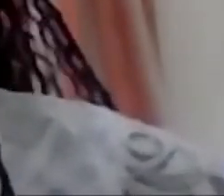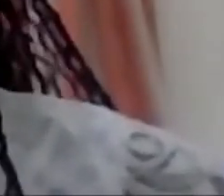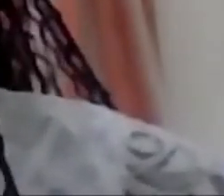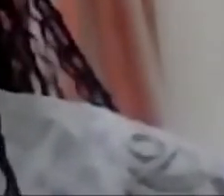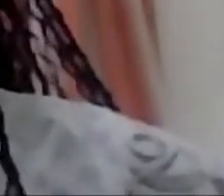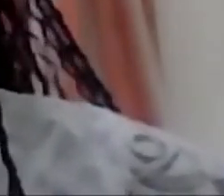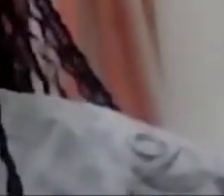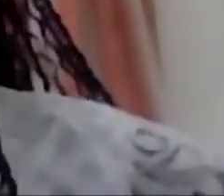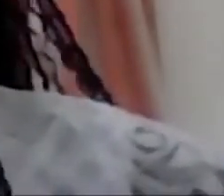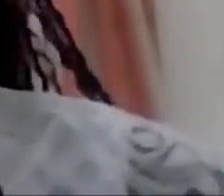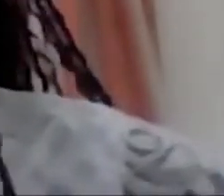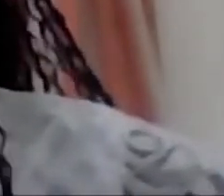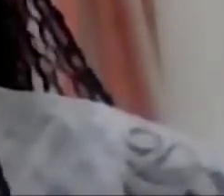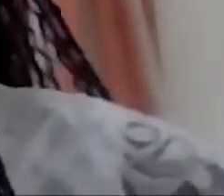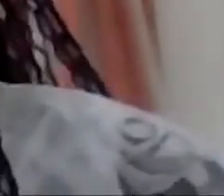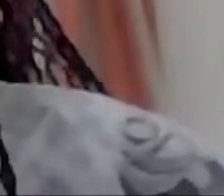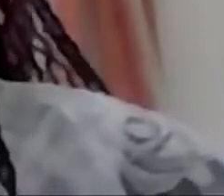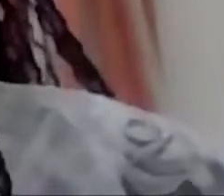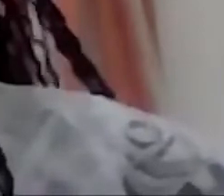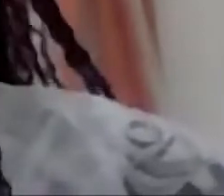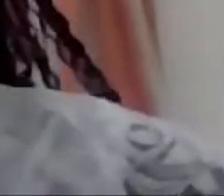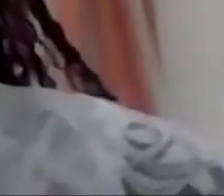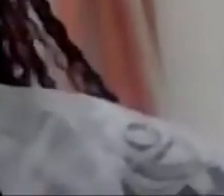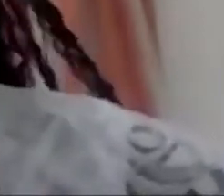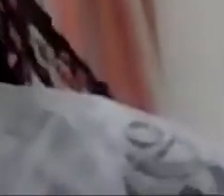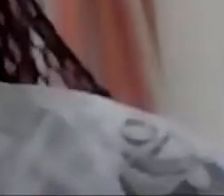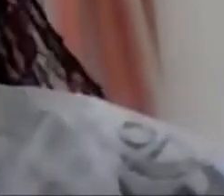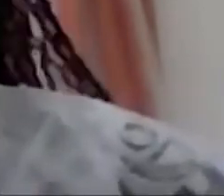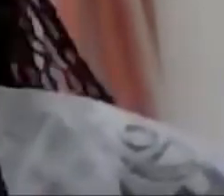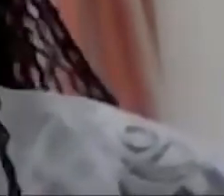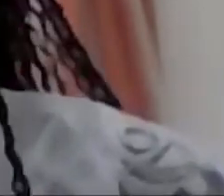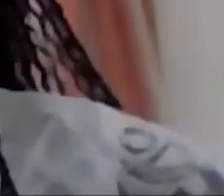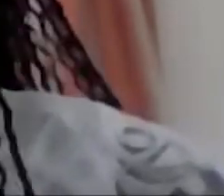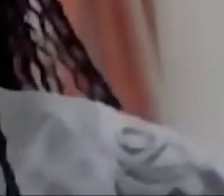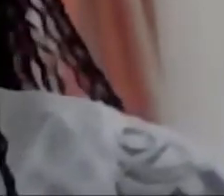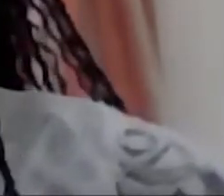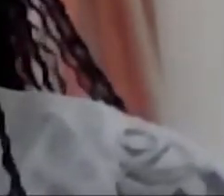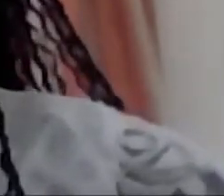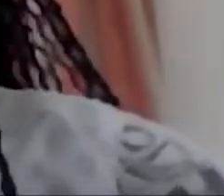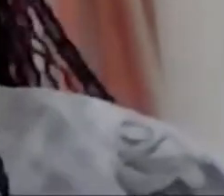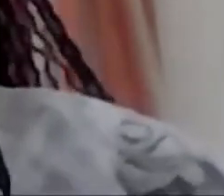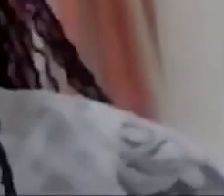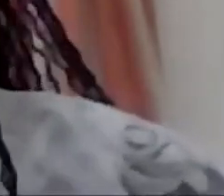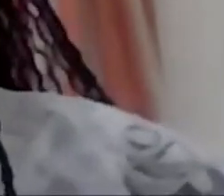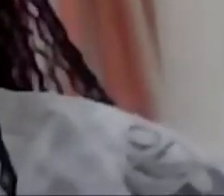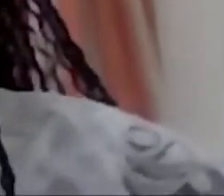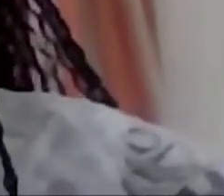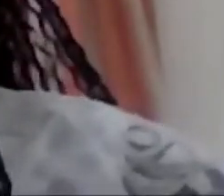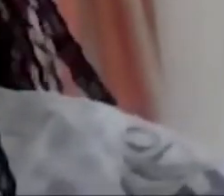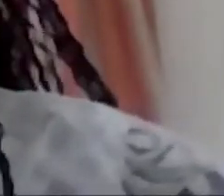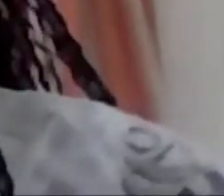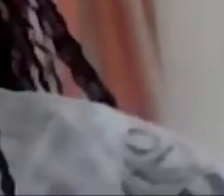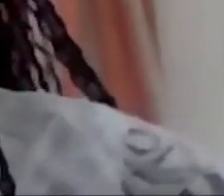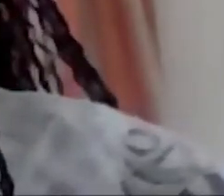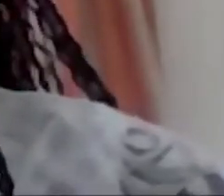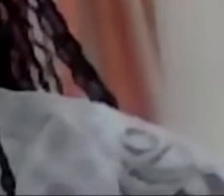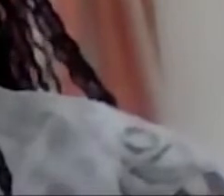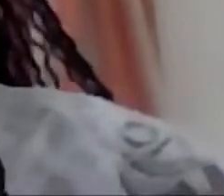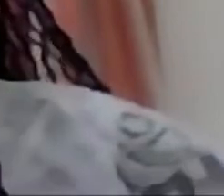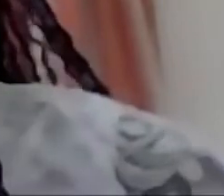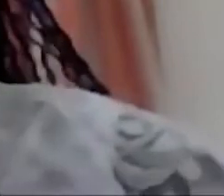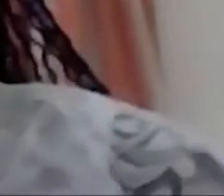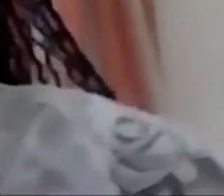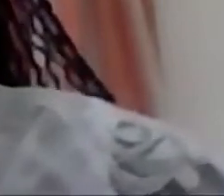cultura afro-brasileira para ser discutido nas escolas, que a gente sabe que isso não é feito. Então, eu acho que essas